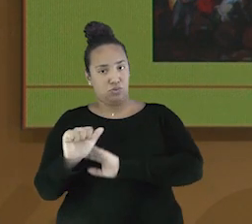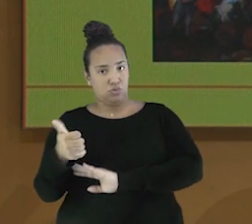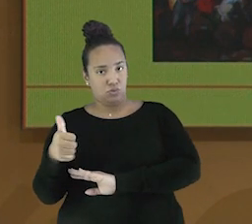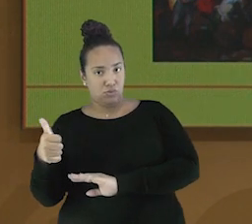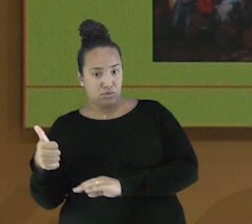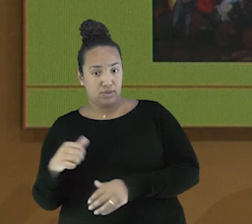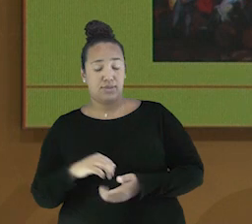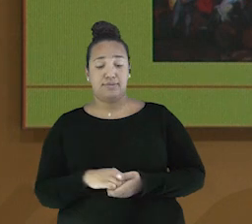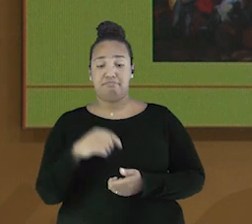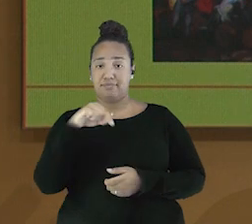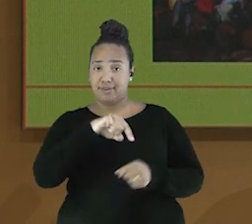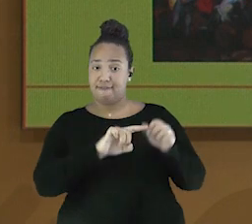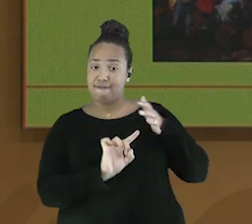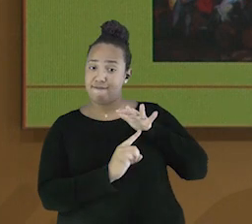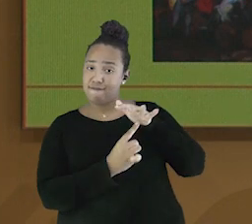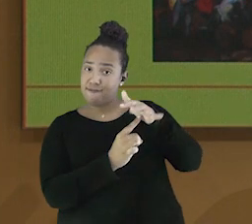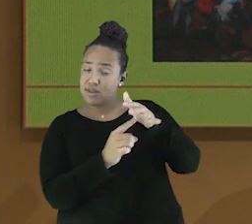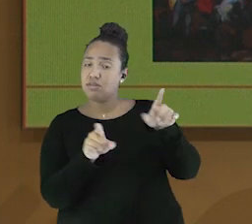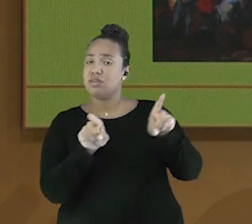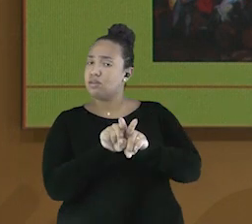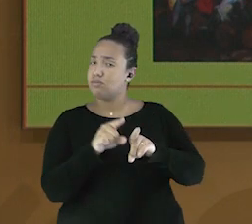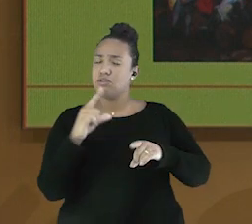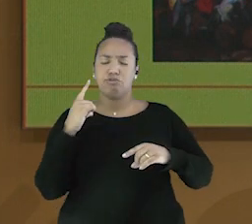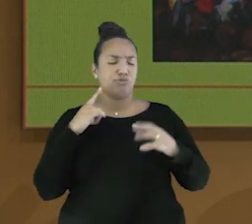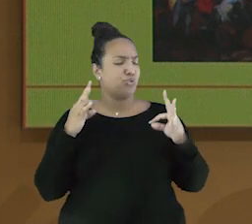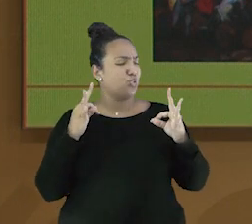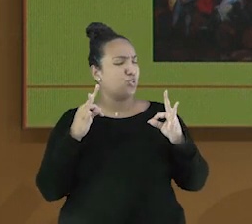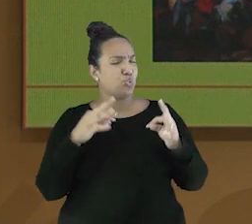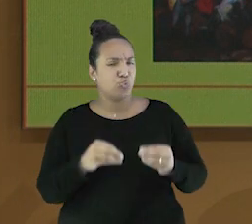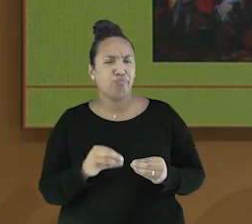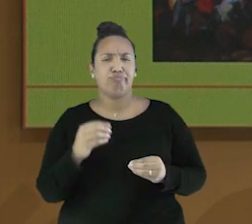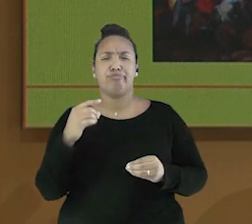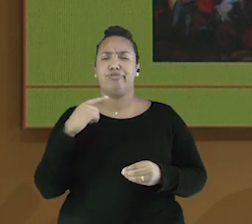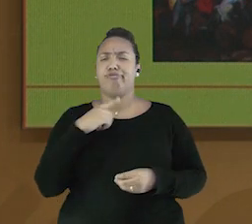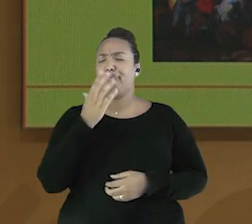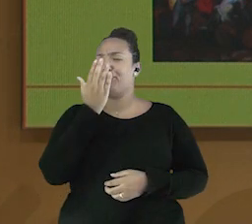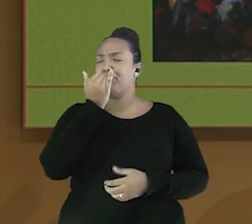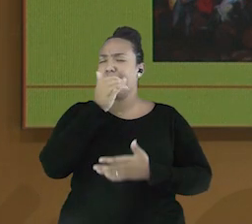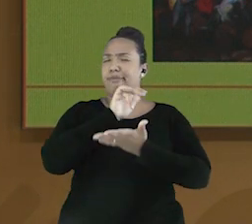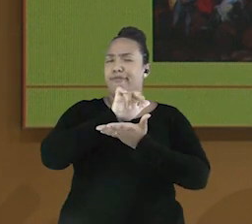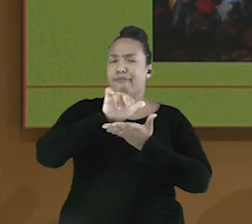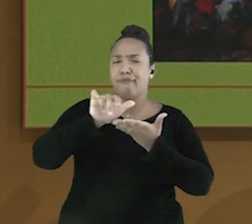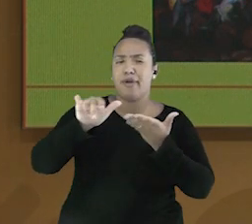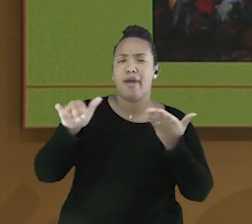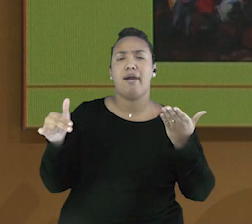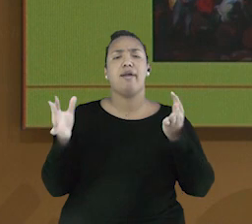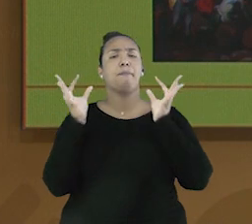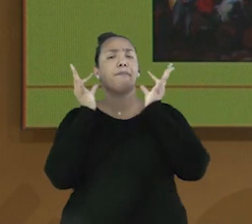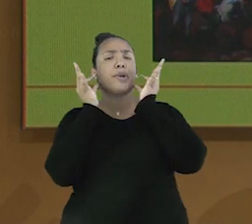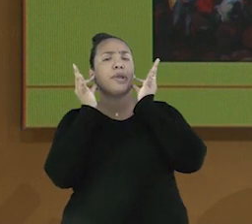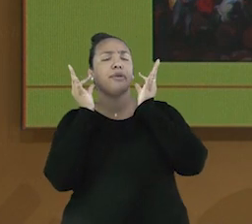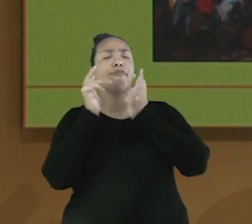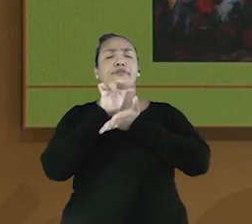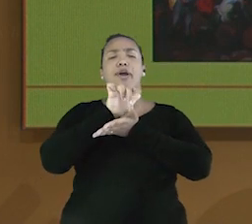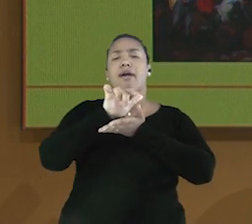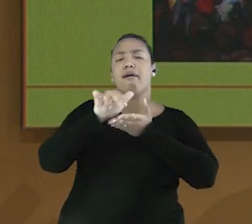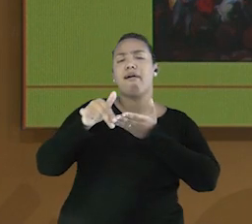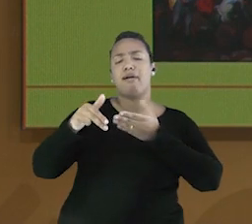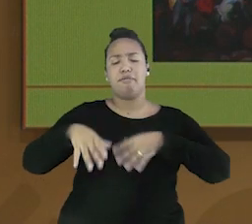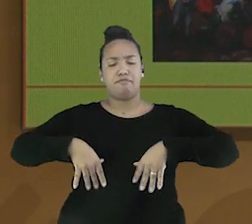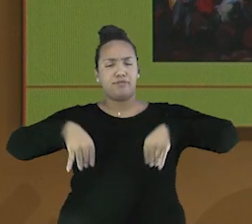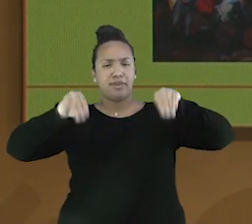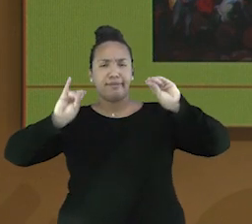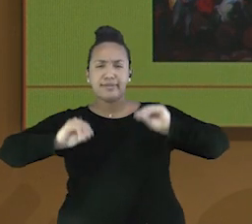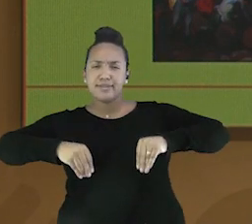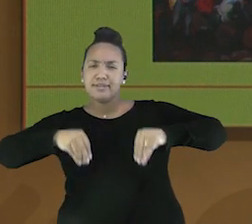feiras medievais, também se encontravam de tudo. Existia aí uma variedade de alimentos, joias, tecidos.